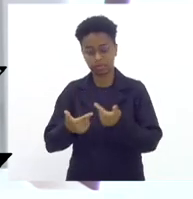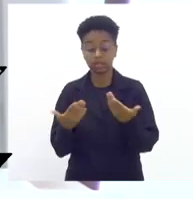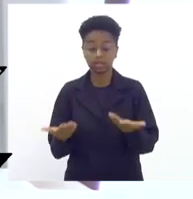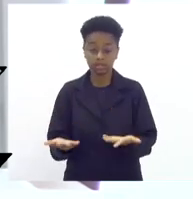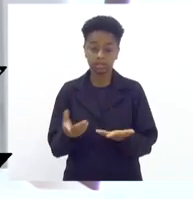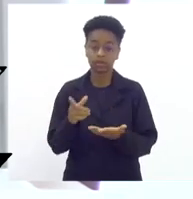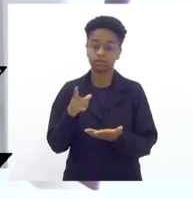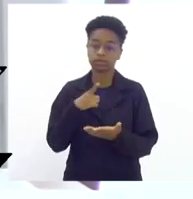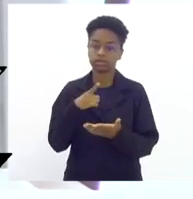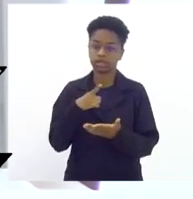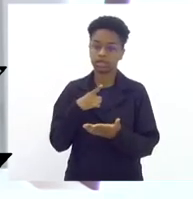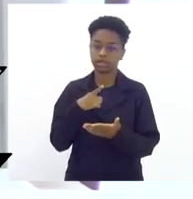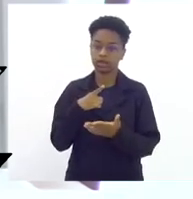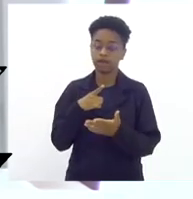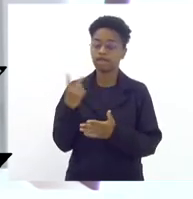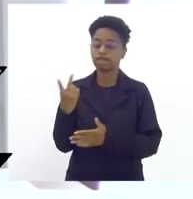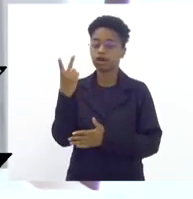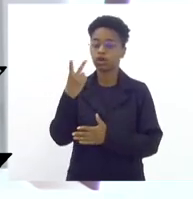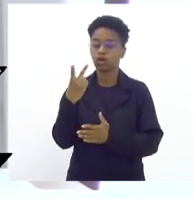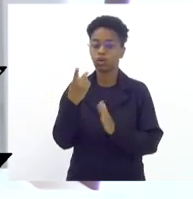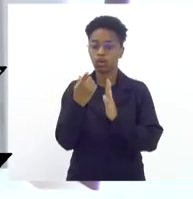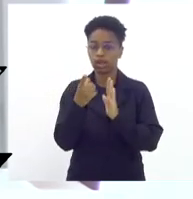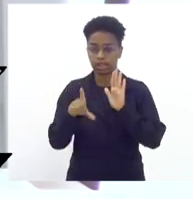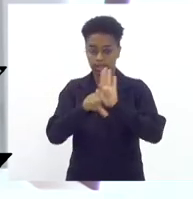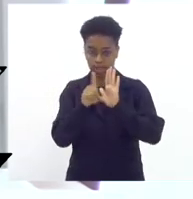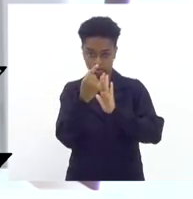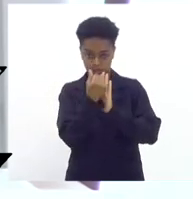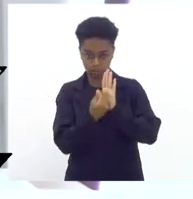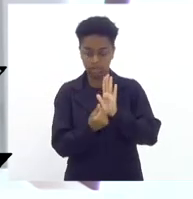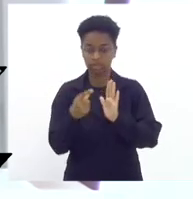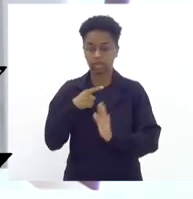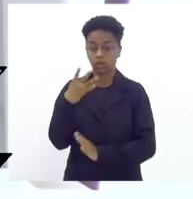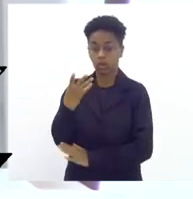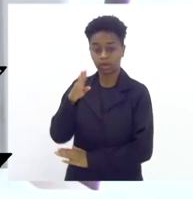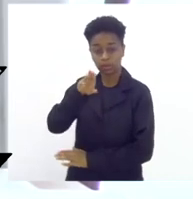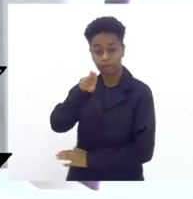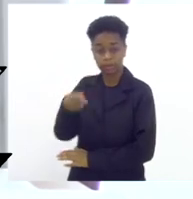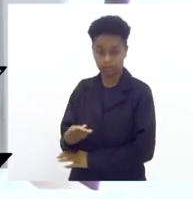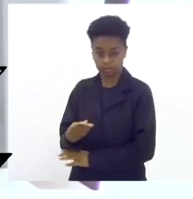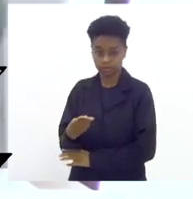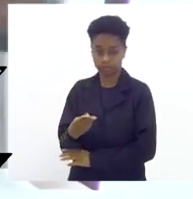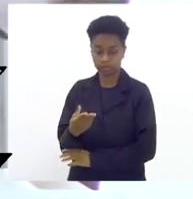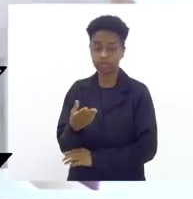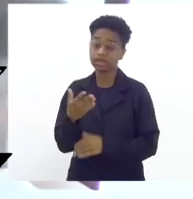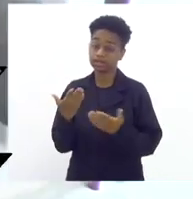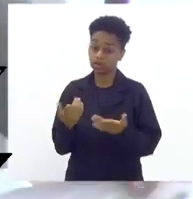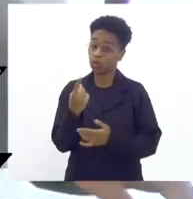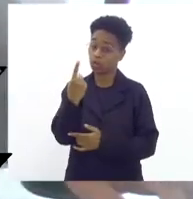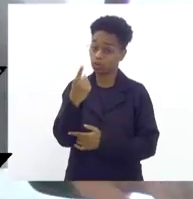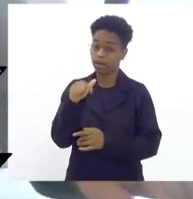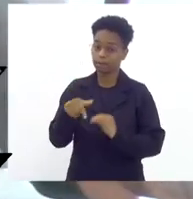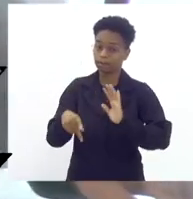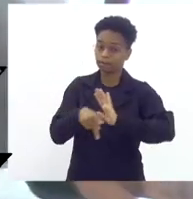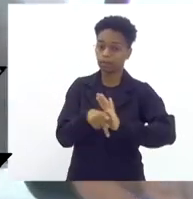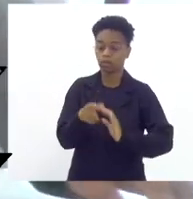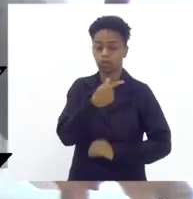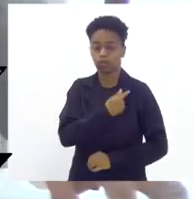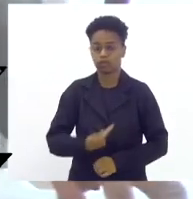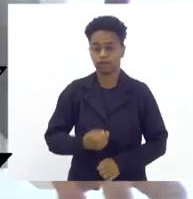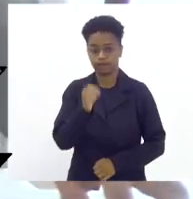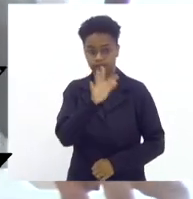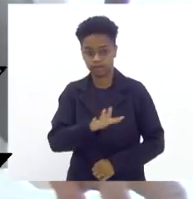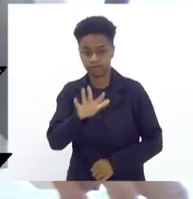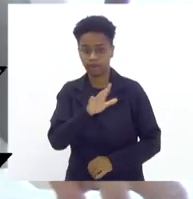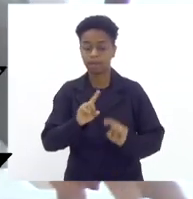esse valor na lua de 4 milhões e 67 mil uma delas no governo federal e a gente evidentemente a nossa equipe